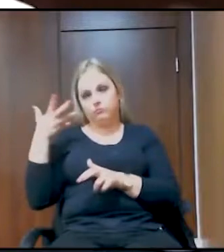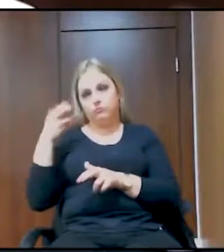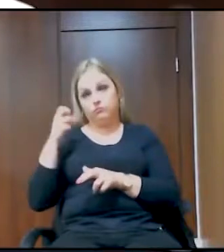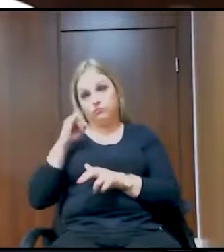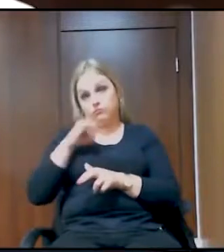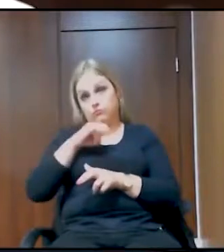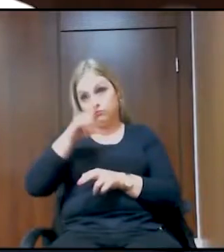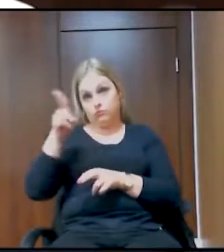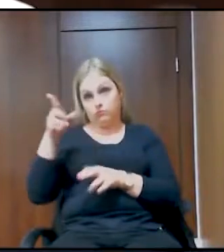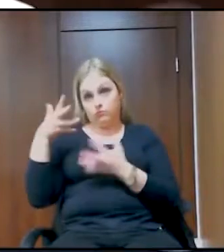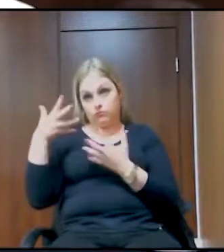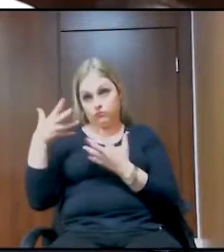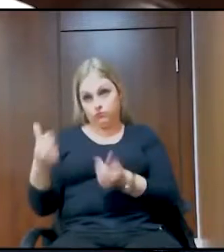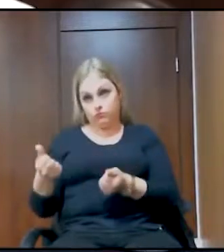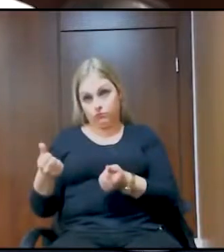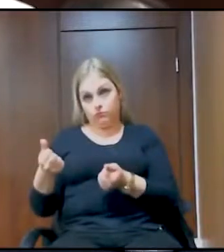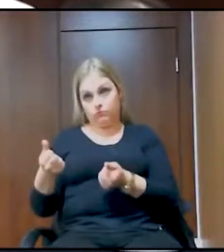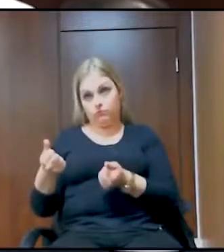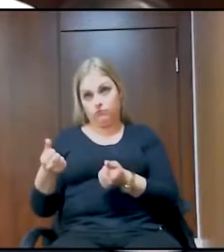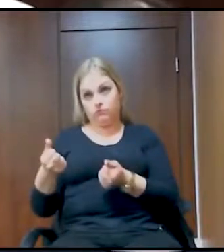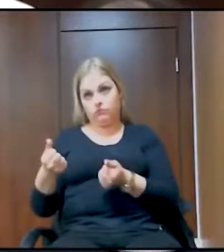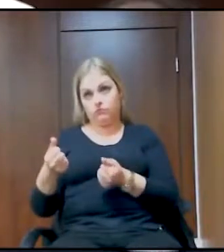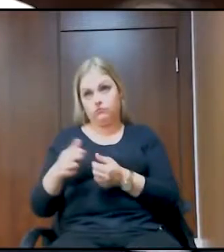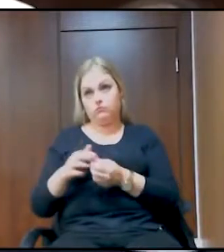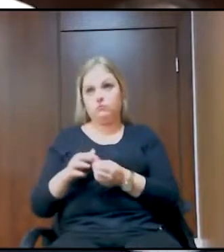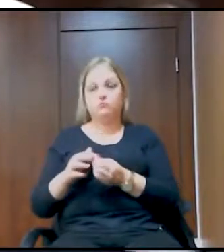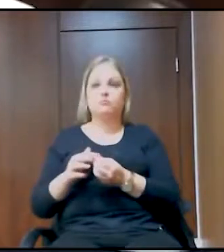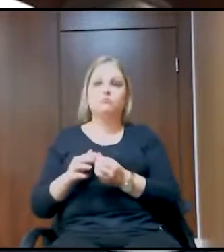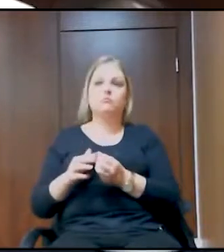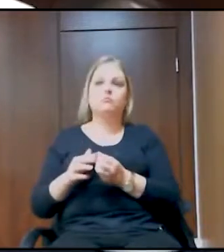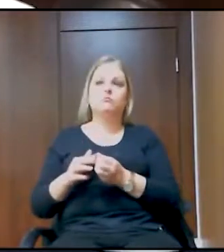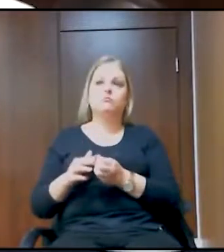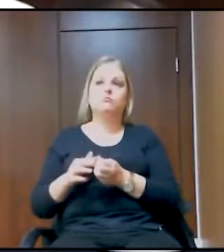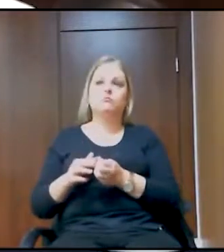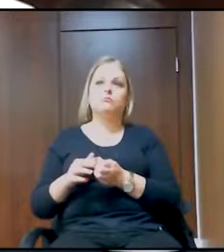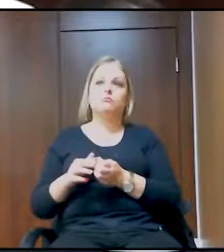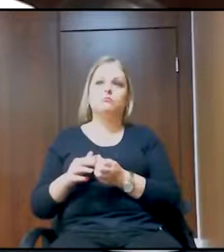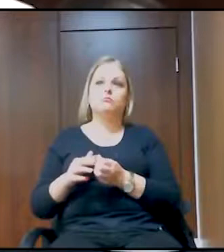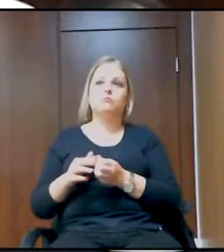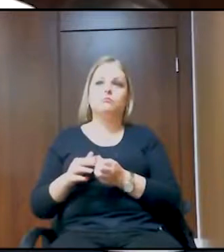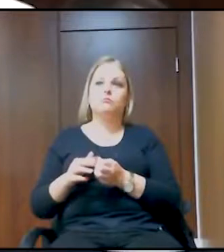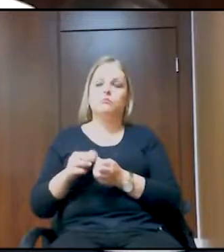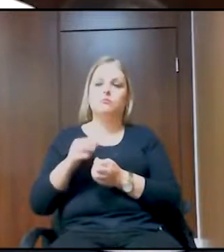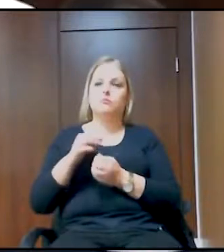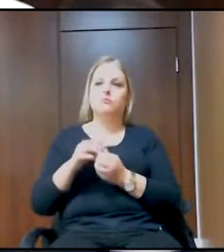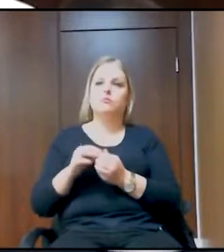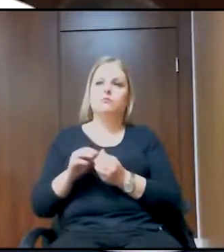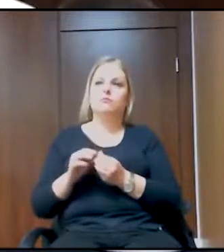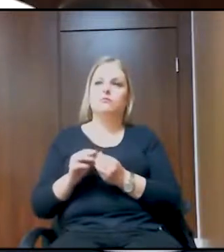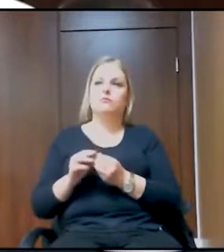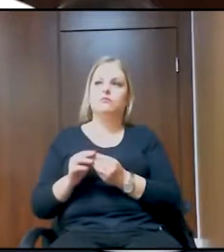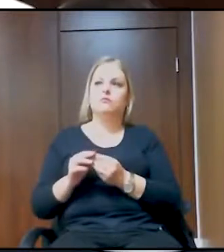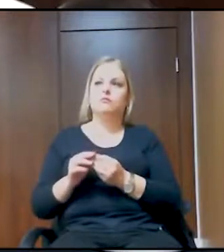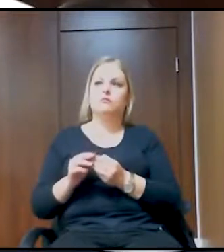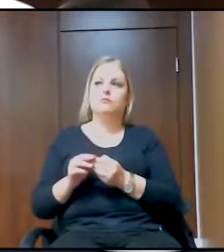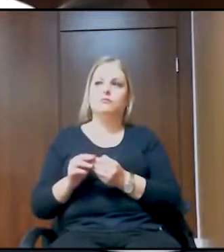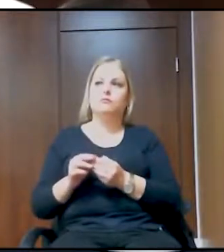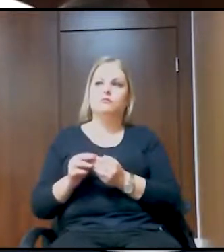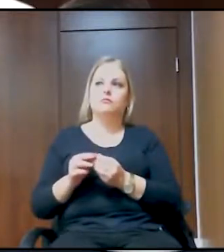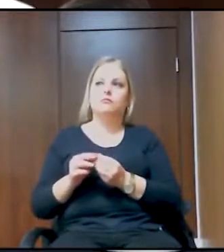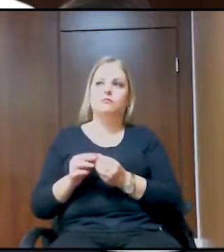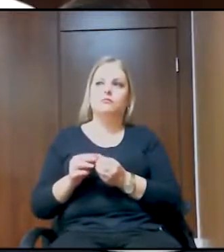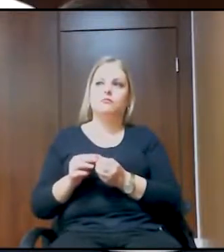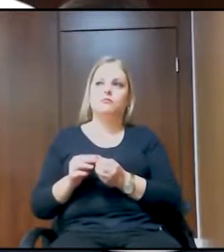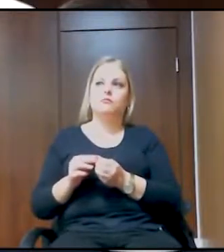mundo estiver de acordo, alguém se aponta, quem está de acordo, abaixa a mão. Pronto, fica mais fácil